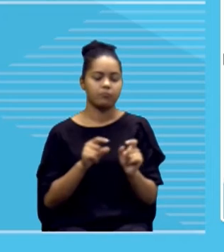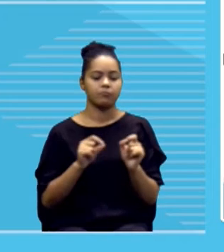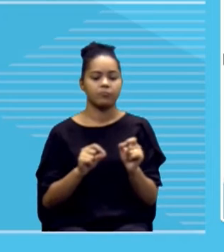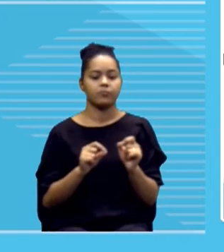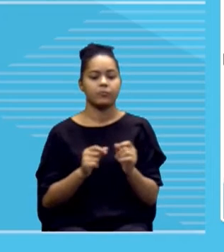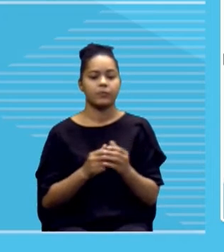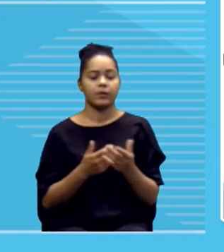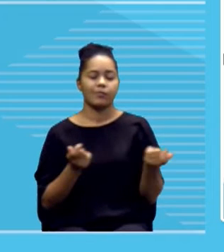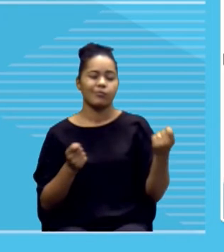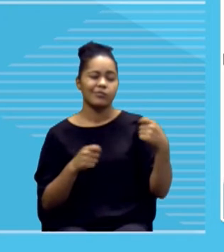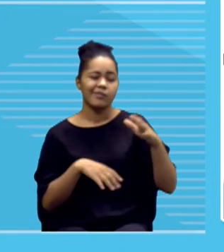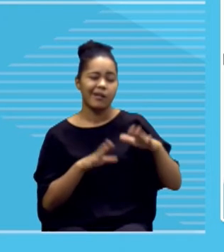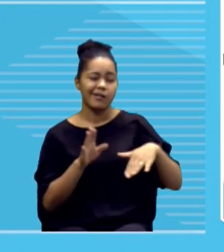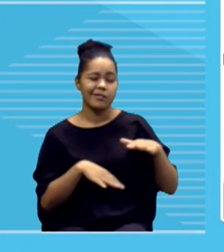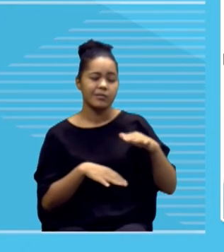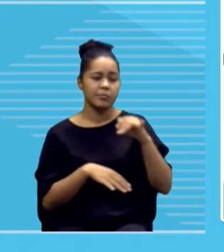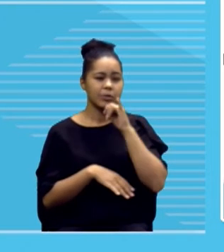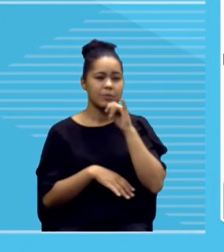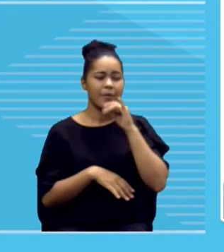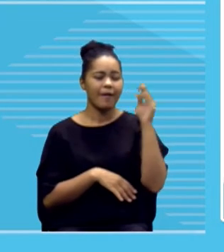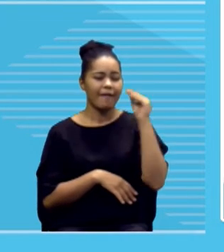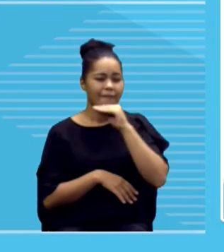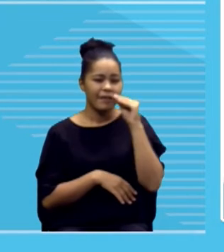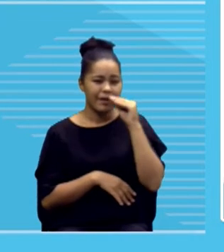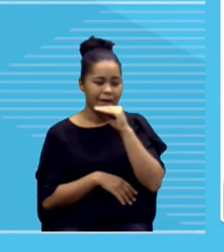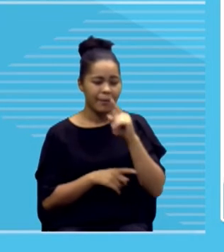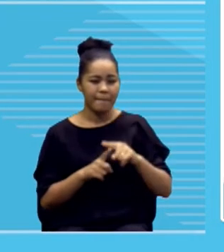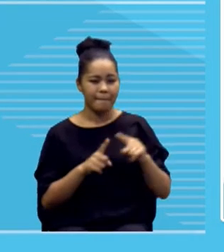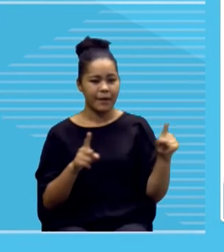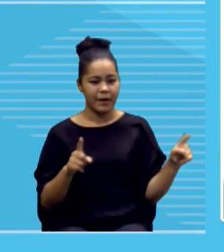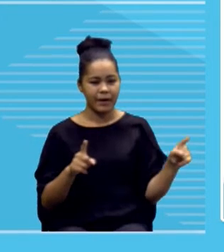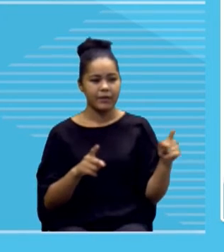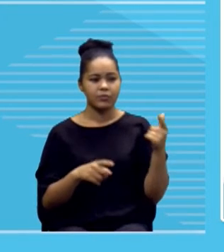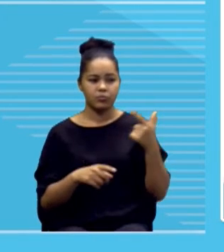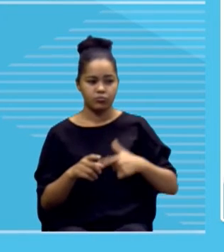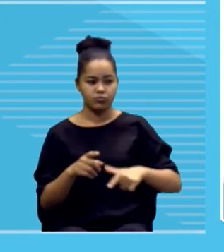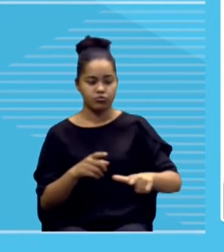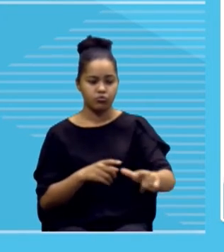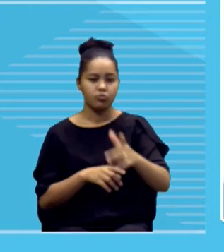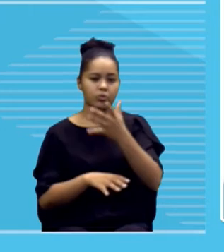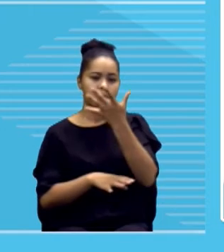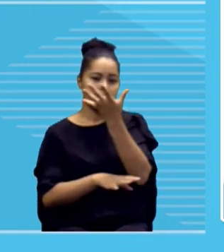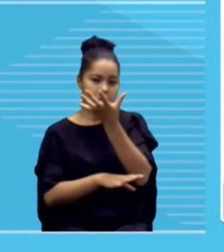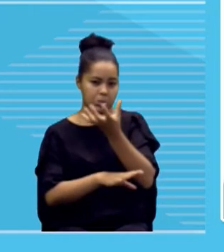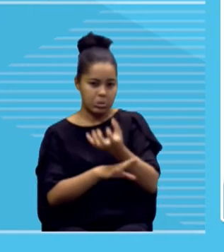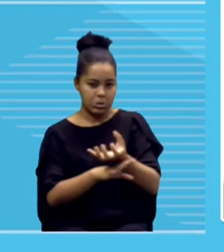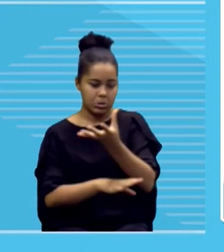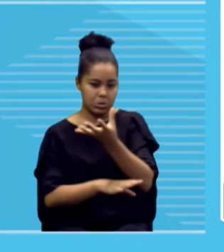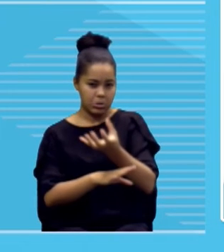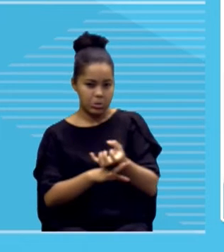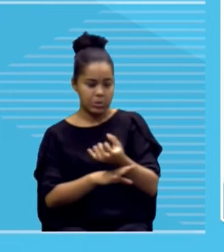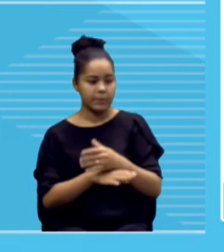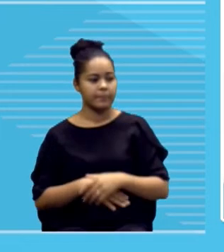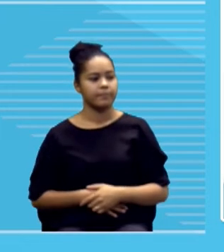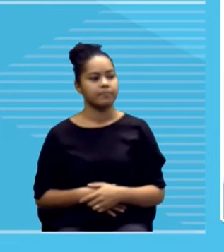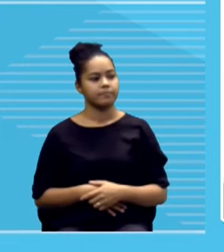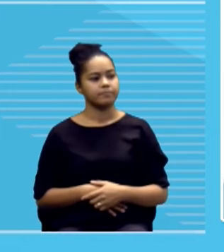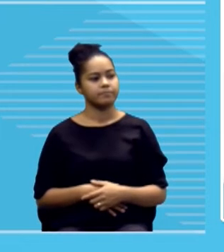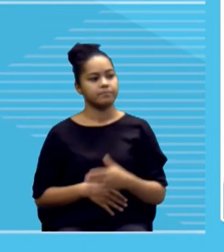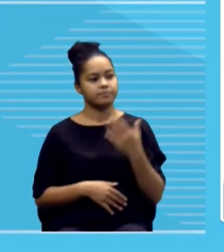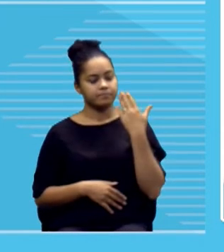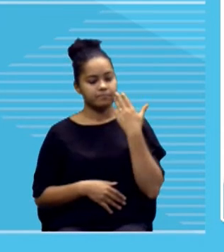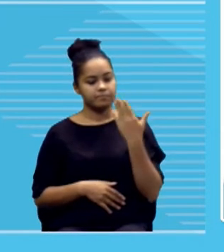ficar fraco em dias chuvosos e nublosos, mas nem em dia chuvoso ele não para. Bom? E a gente chega nas redes de distribuição